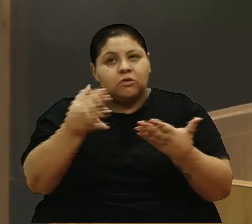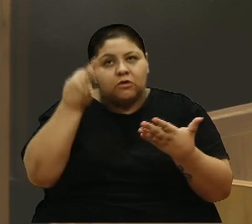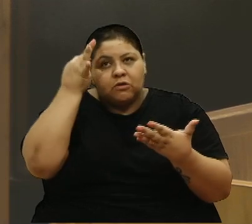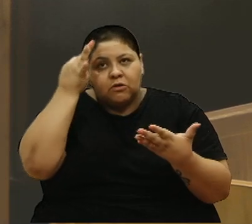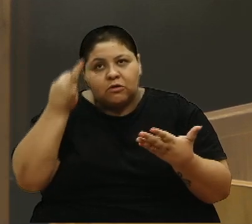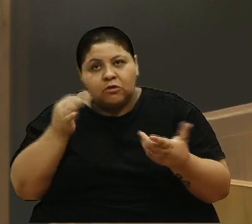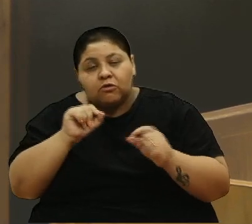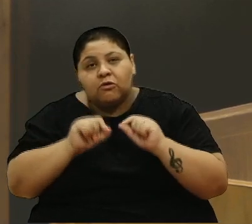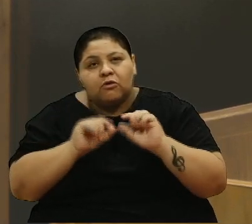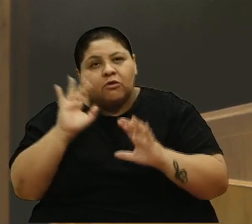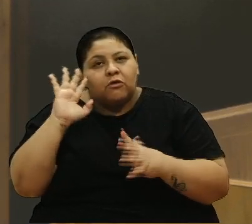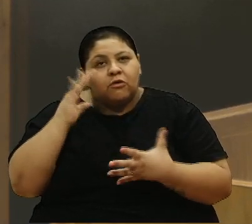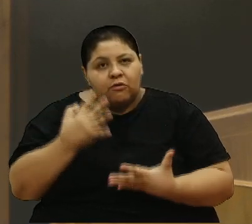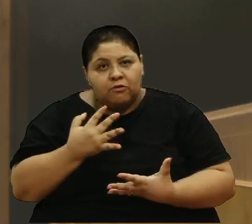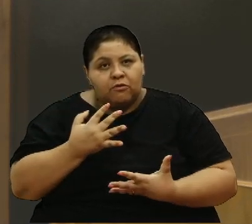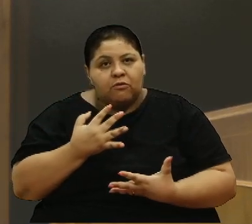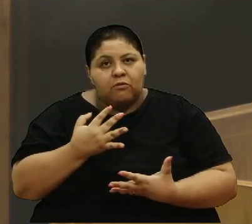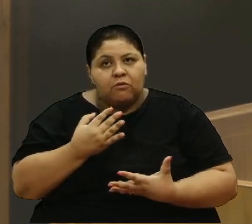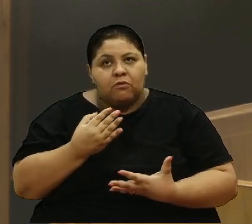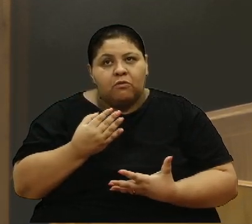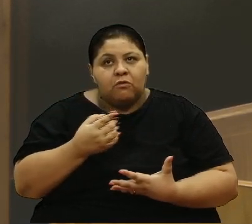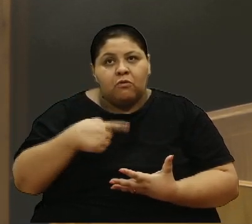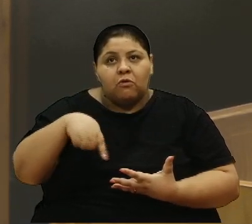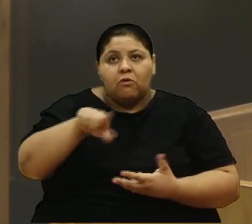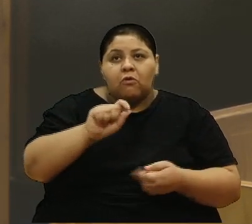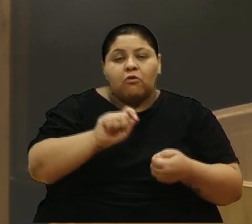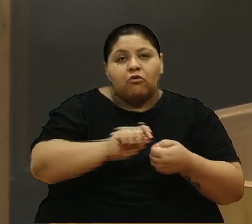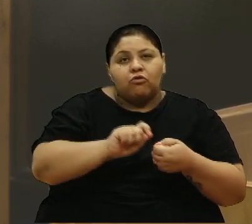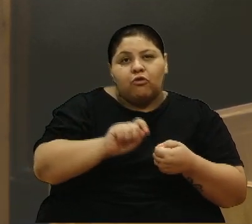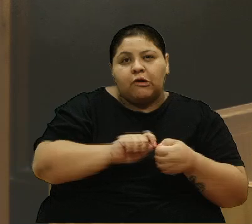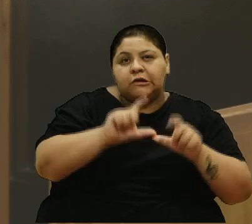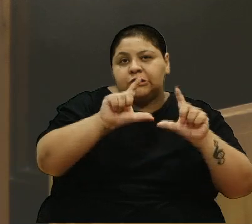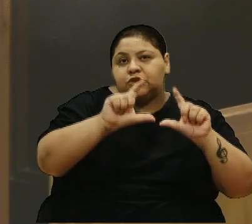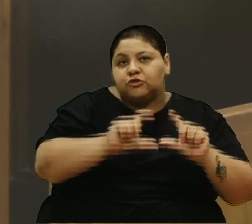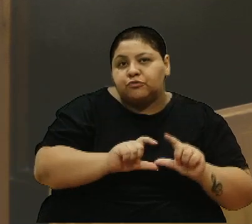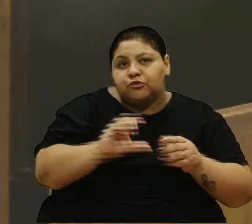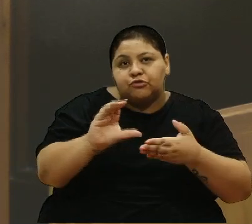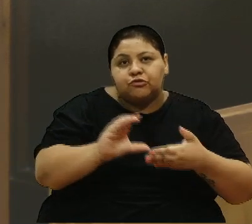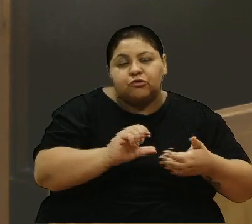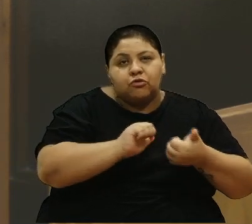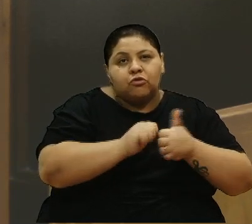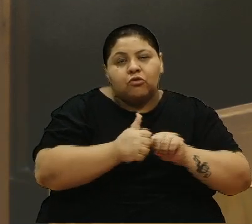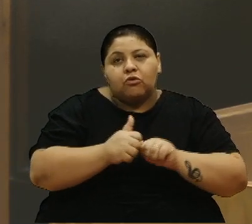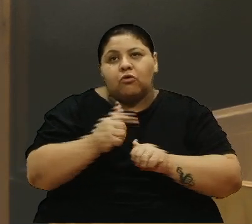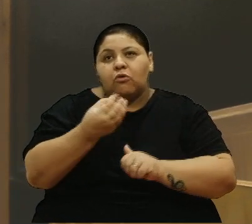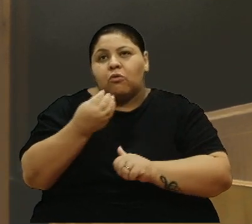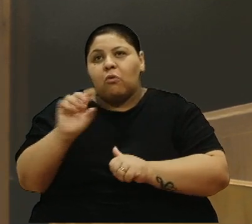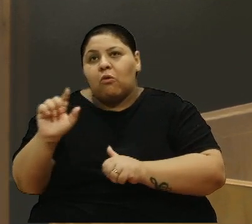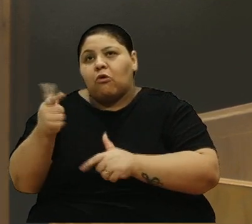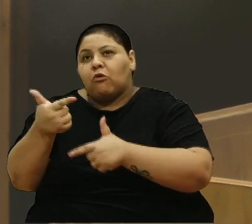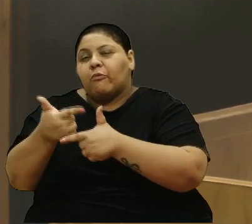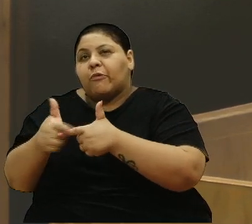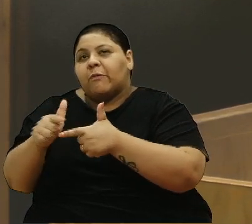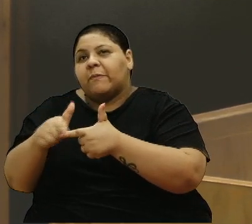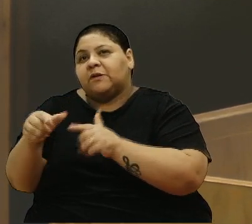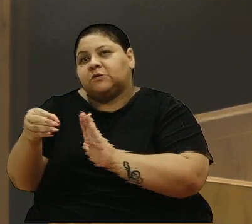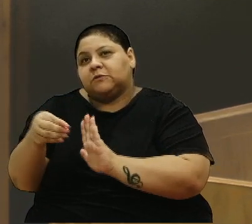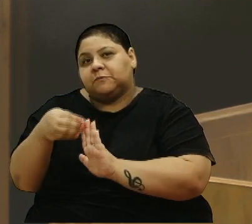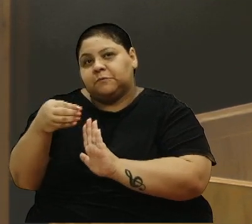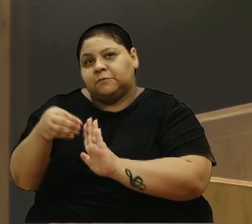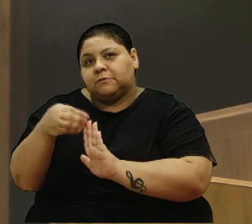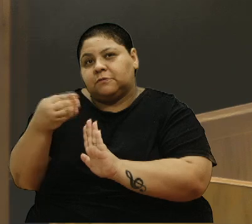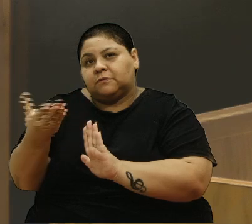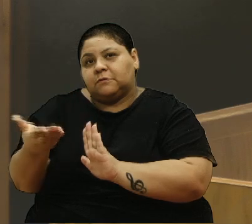nossa situação. Ou nós fizemos isso, ou a gente vai inviabilizar o nosso orçamento. Por que